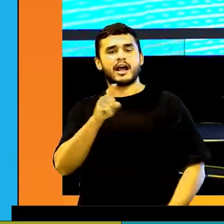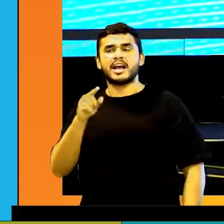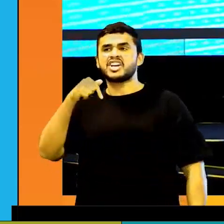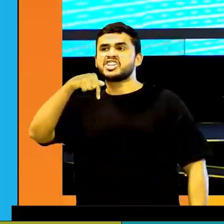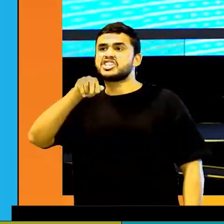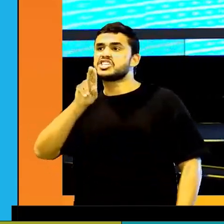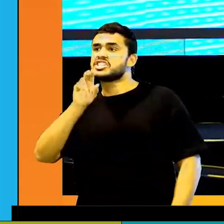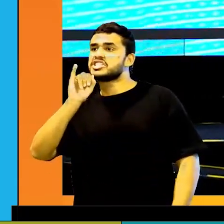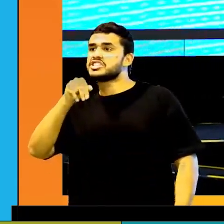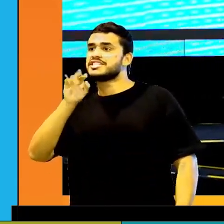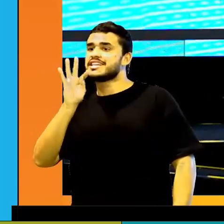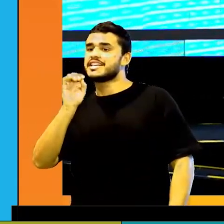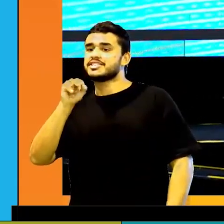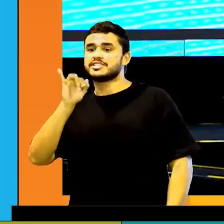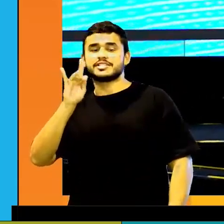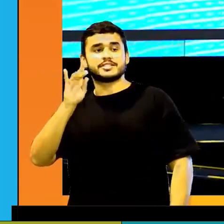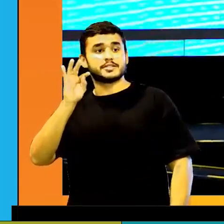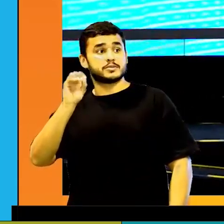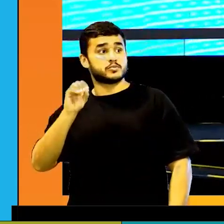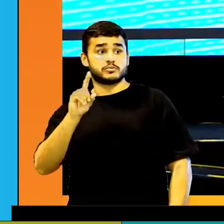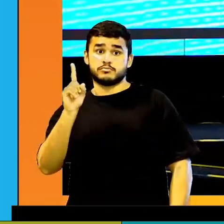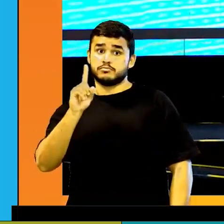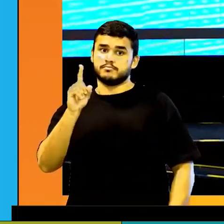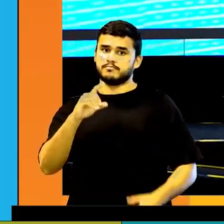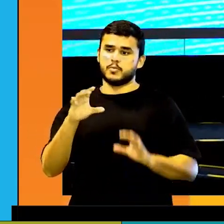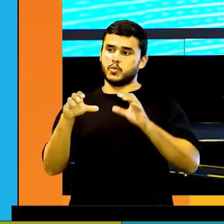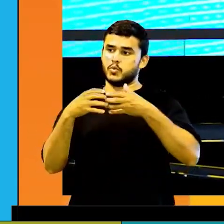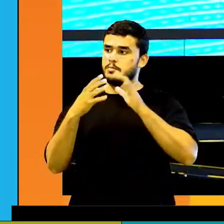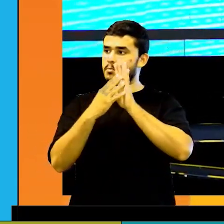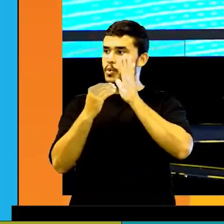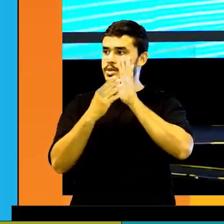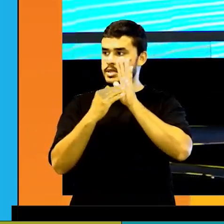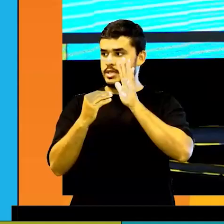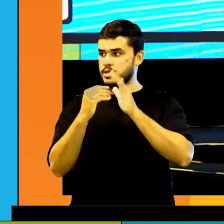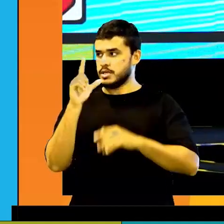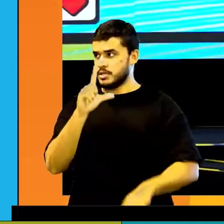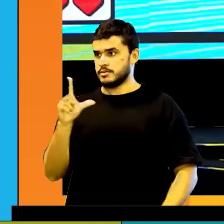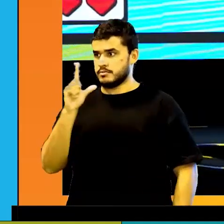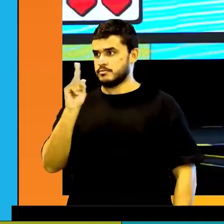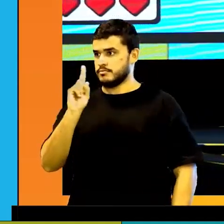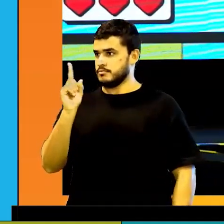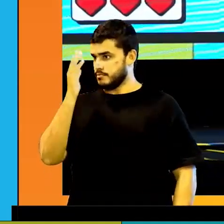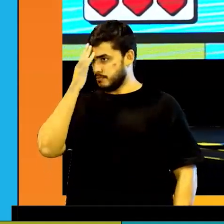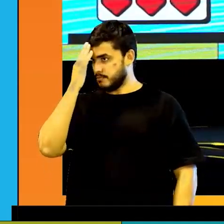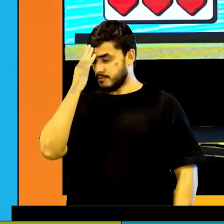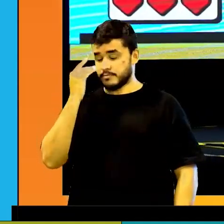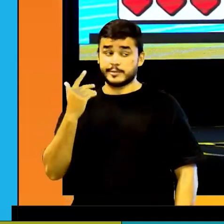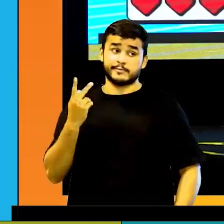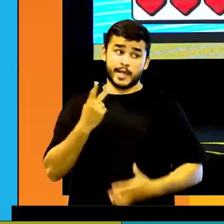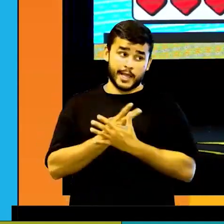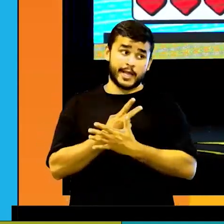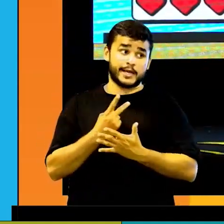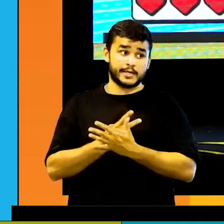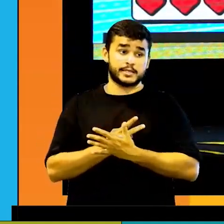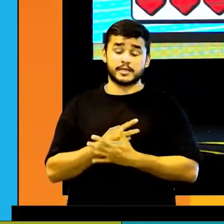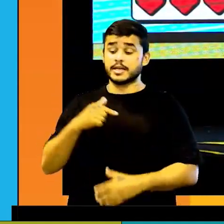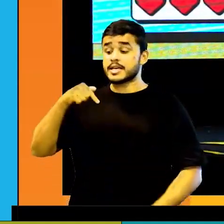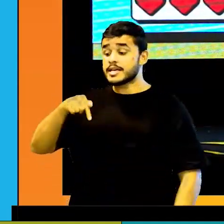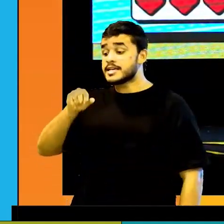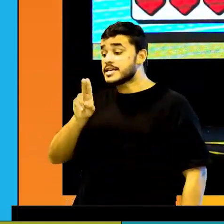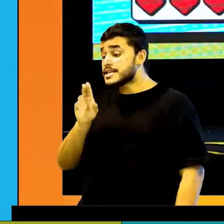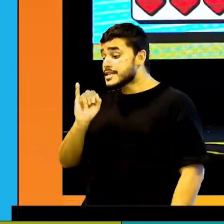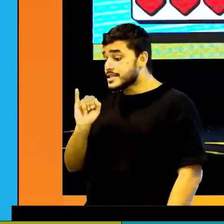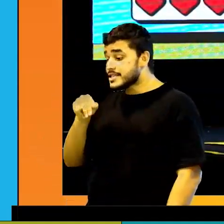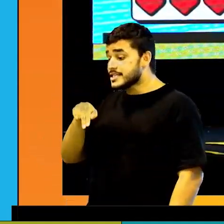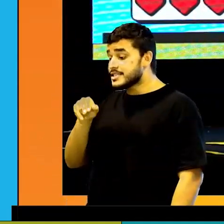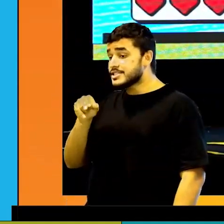mas quinhentismo não foi escola literária. Então, se você tivesse marcado quinhentismo, também teria errado. Quinhentismo não foi